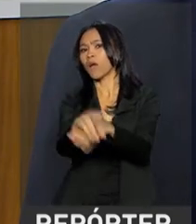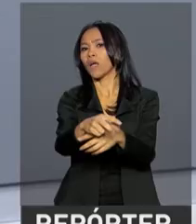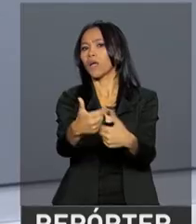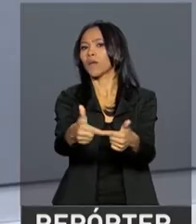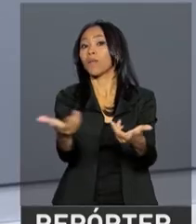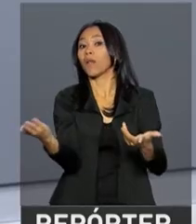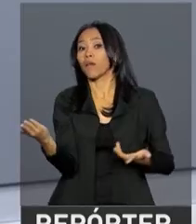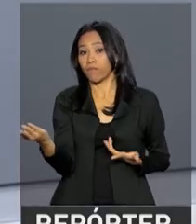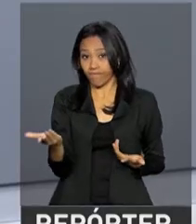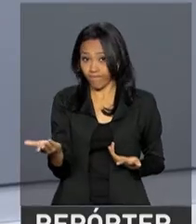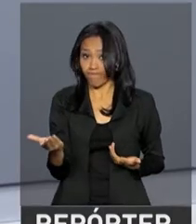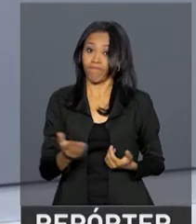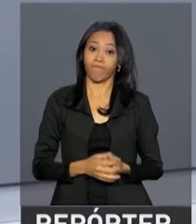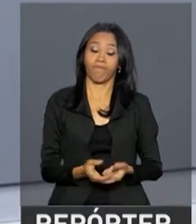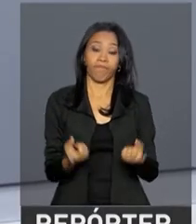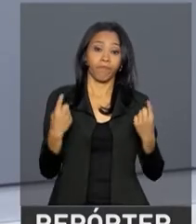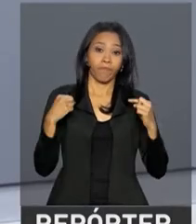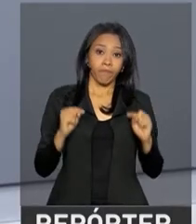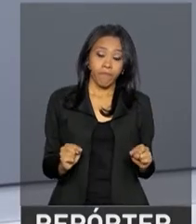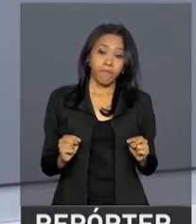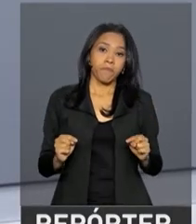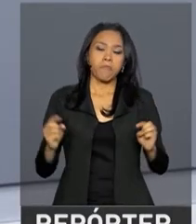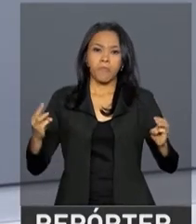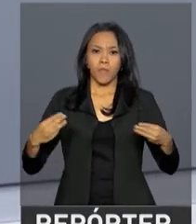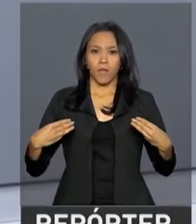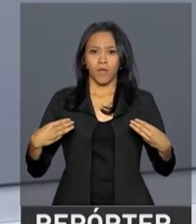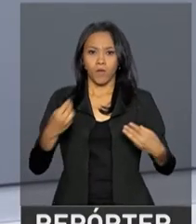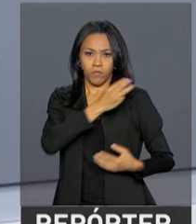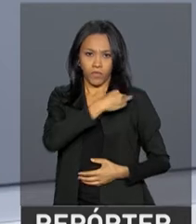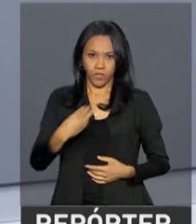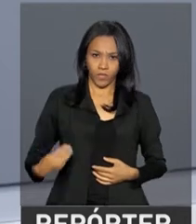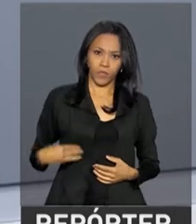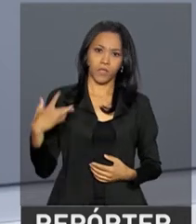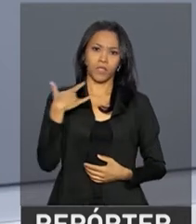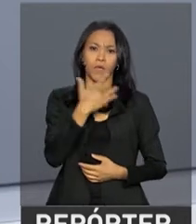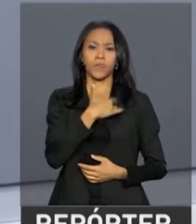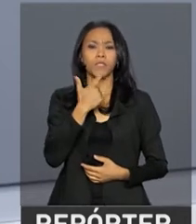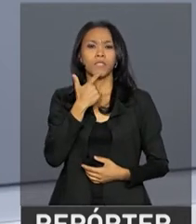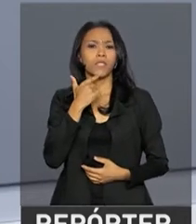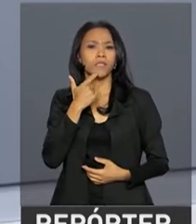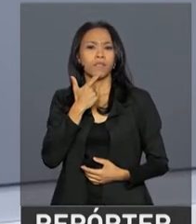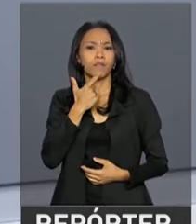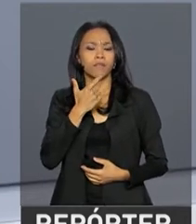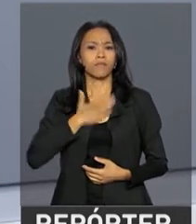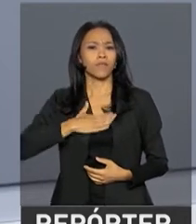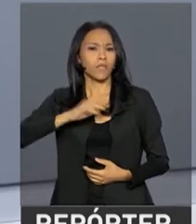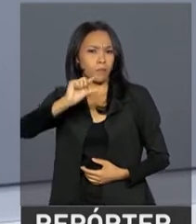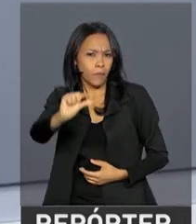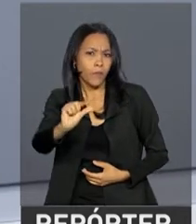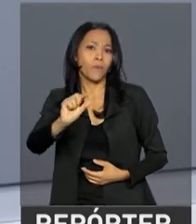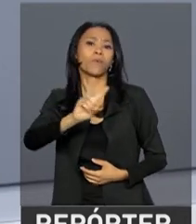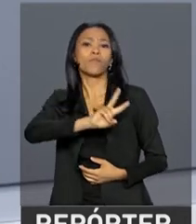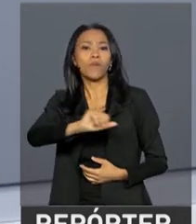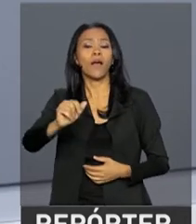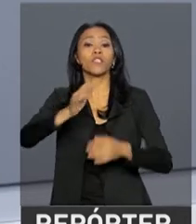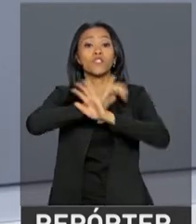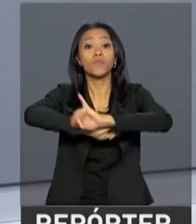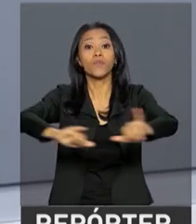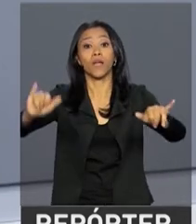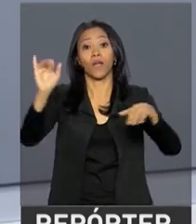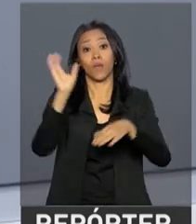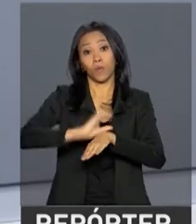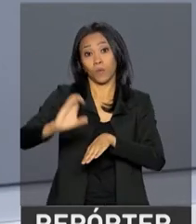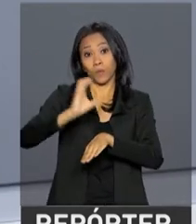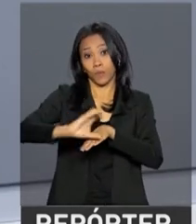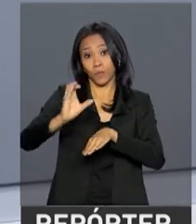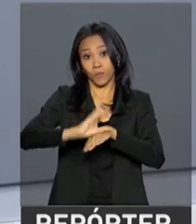governo o ministro da saúde ricardo barros anuncia daqui a pouco vagas para formação de agentes comunitários e